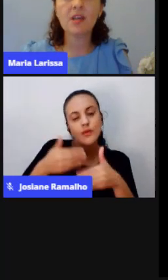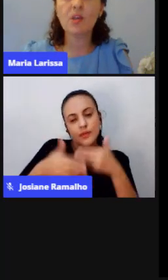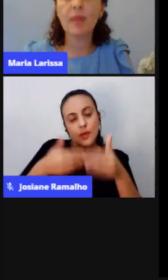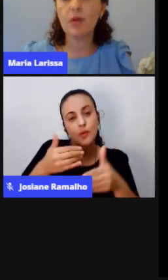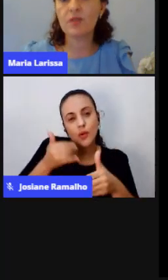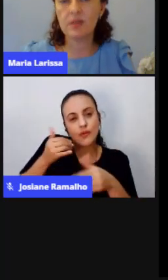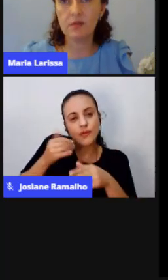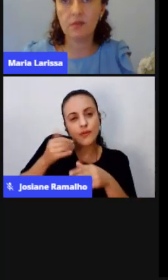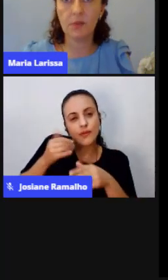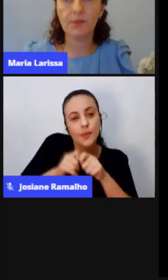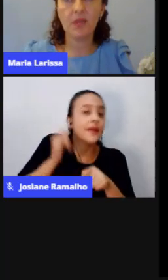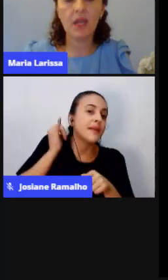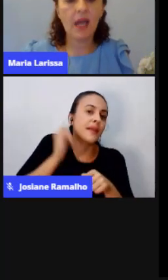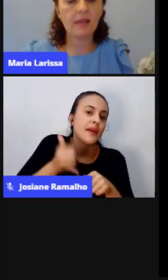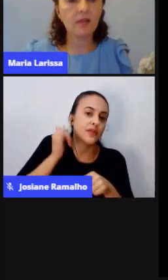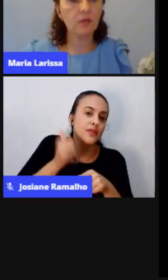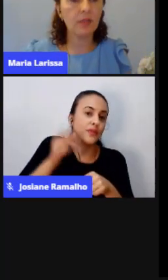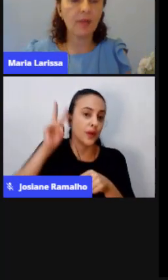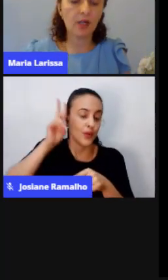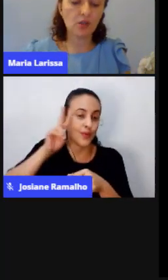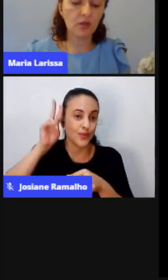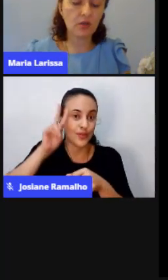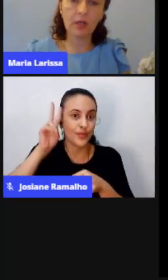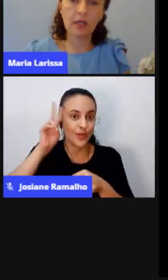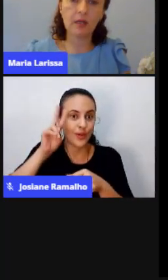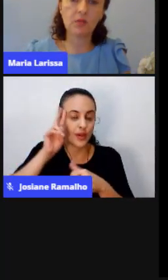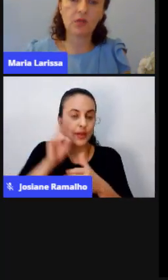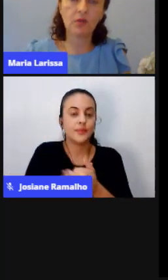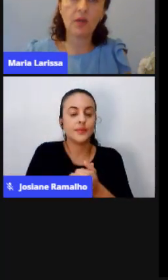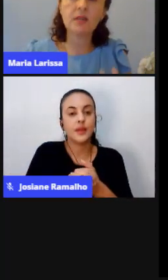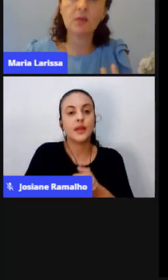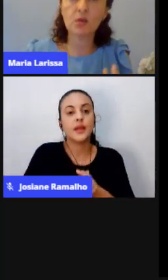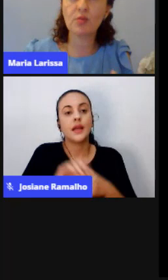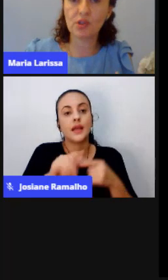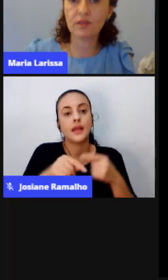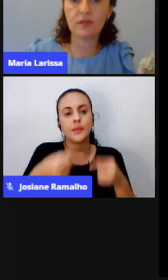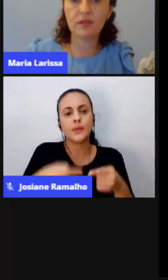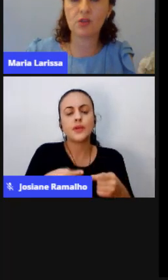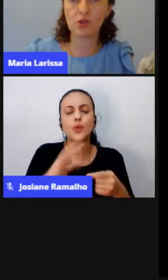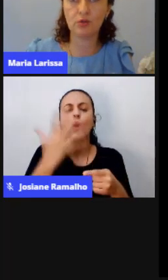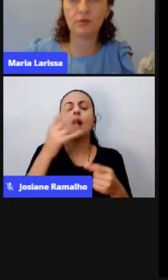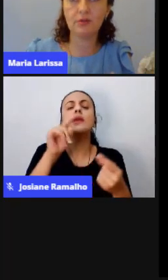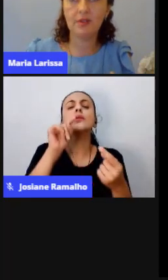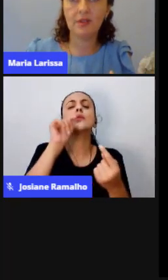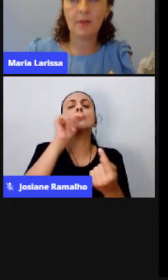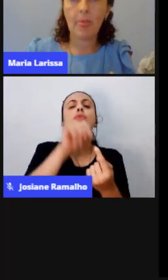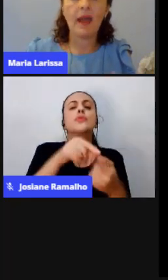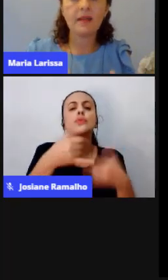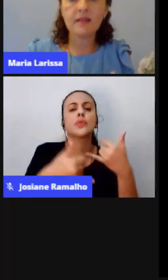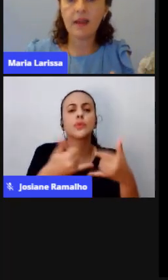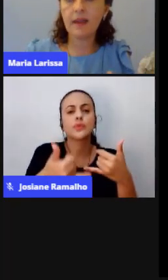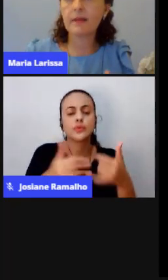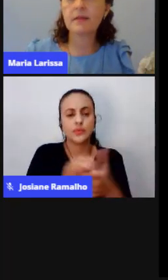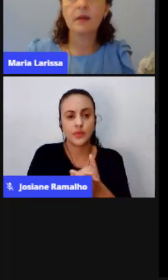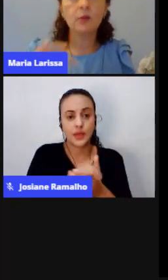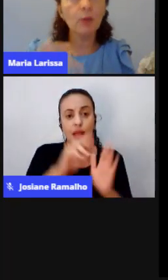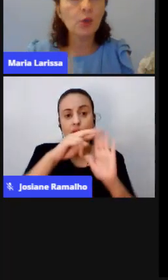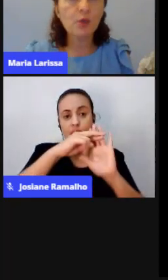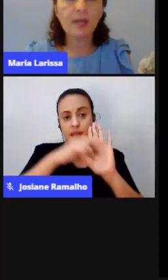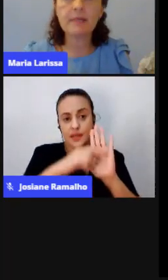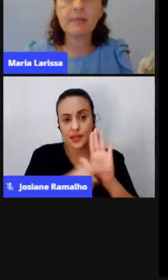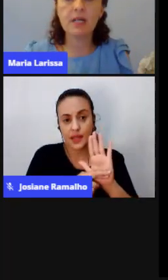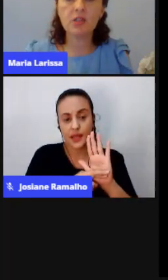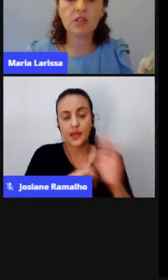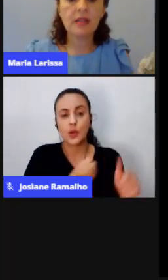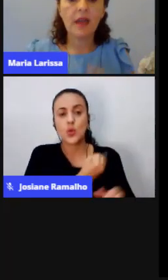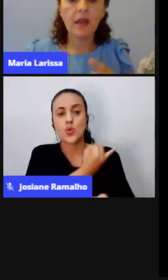histórica que seja plausível, né? A segunda parte nós colocaremos quais são os objetivos desse jogo, as regras,